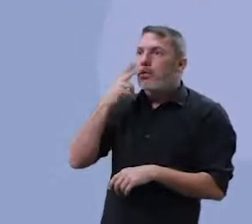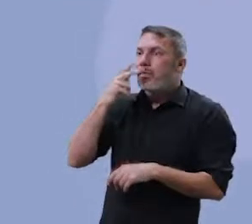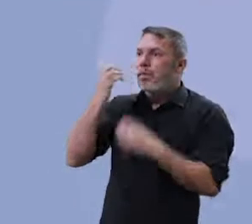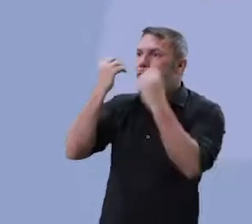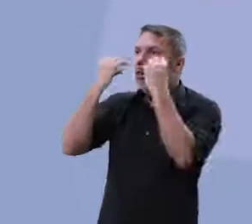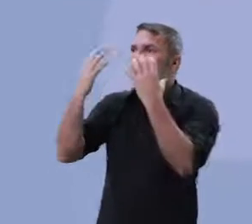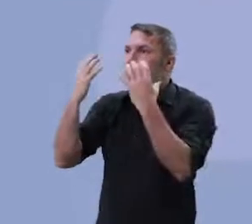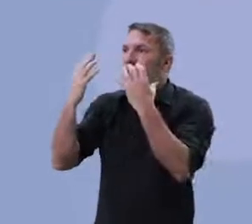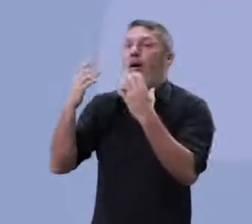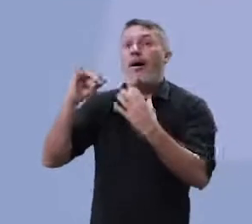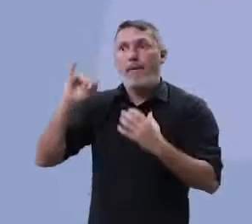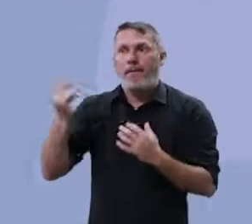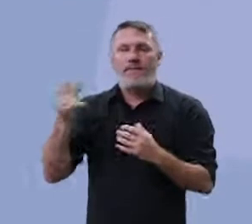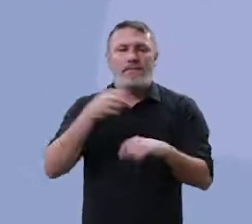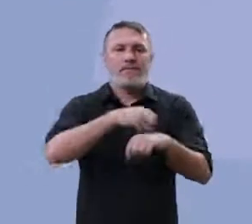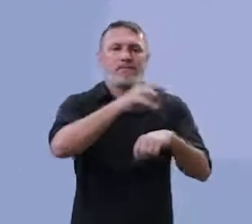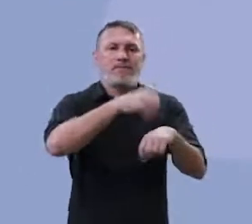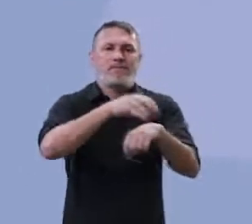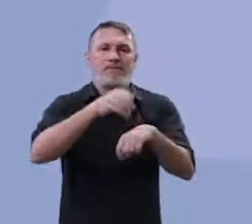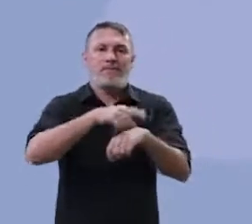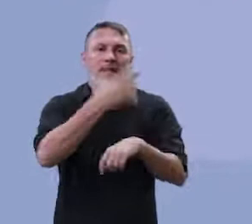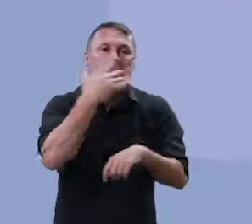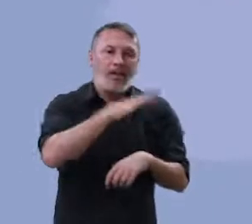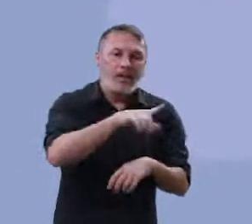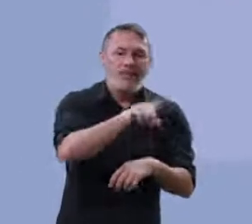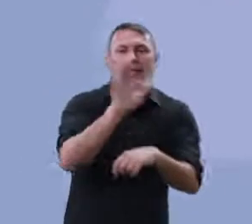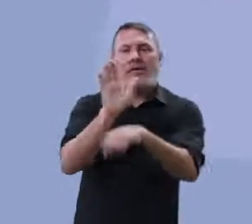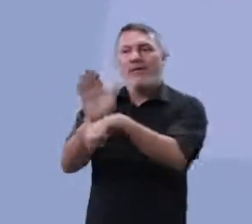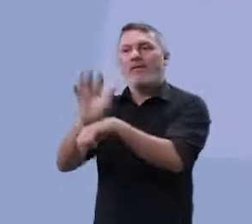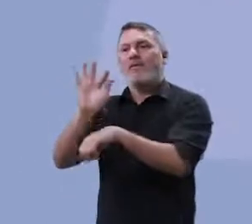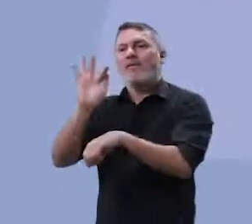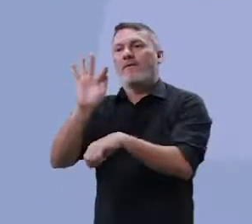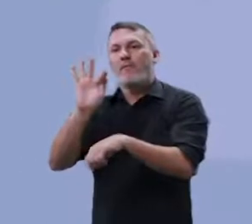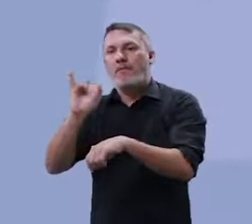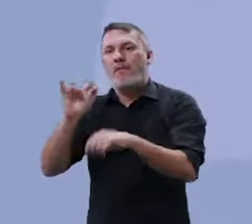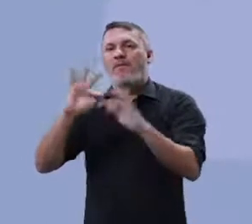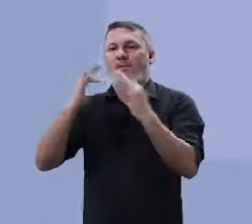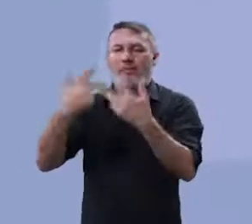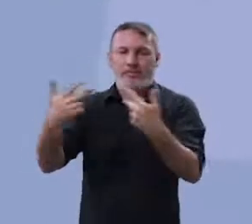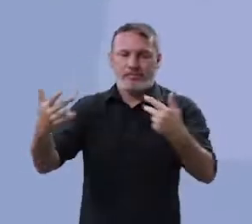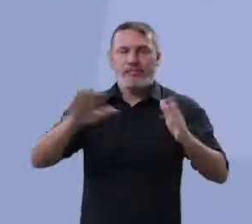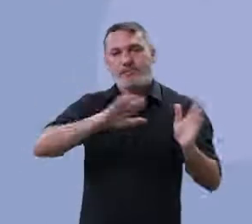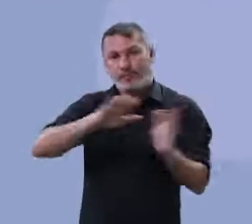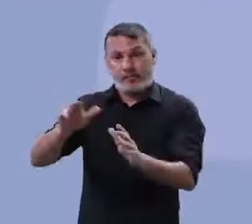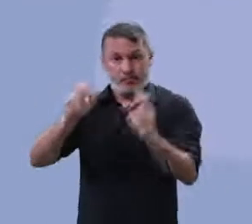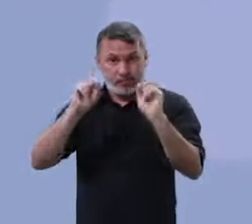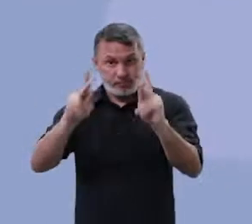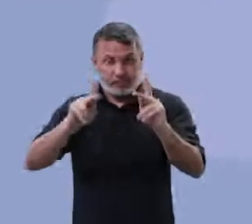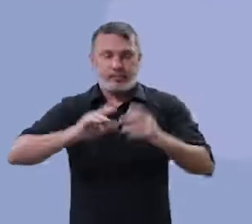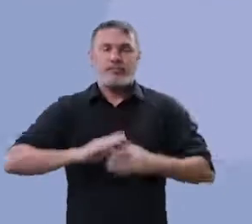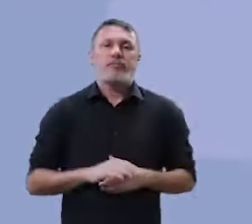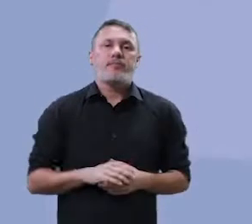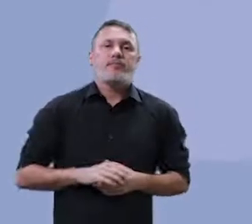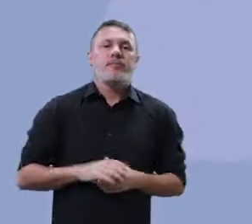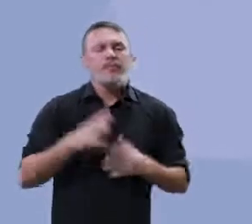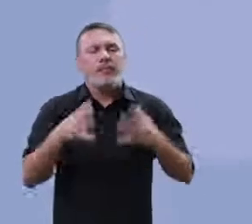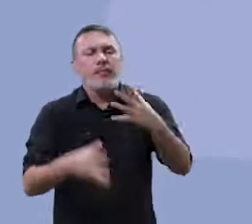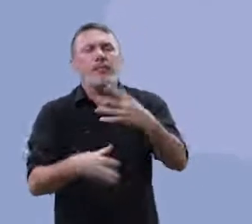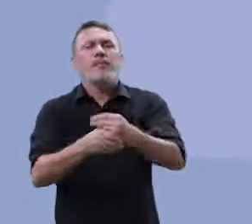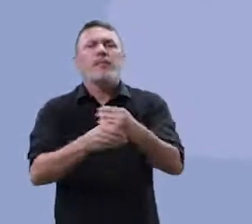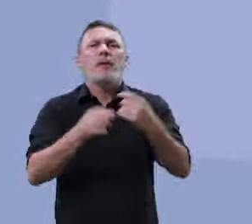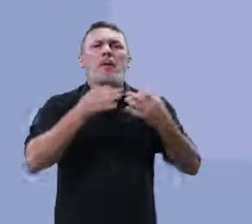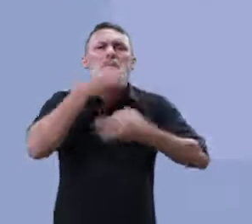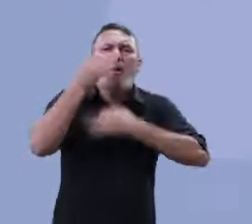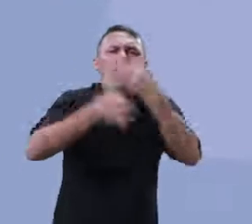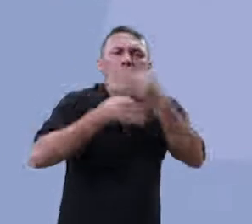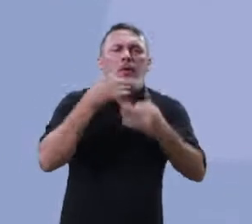você consegue educar nas nossas escolas o menino para que o pai não cometa nenhum crime. Ok? Propósito de intervenção.